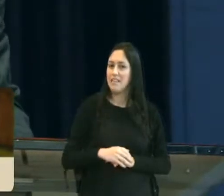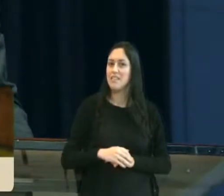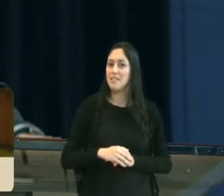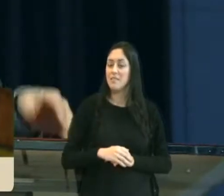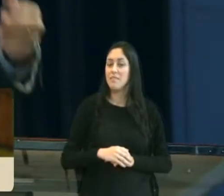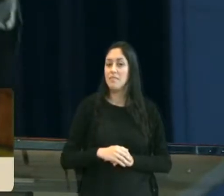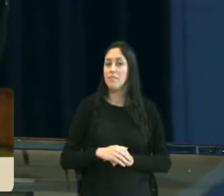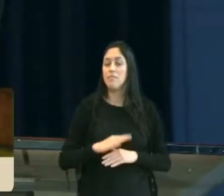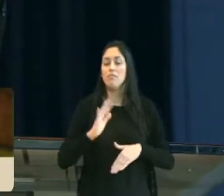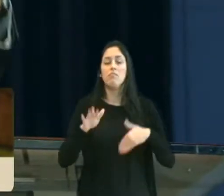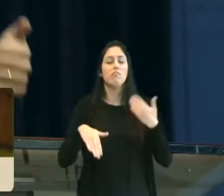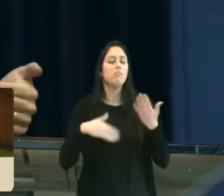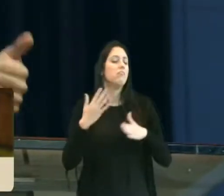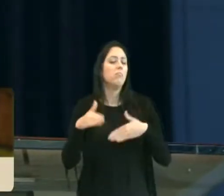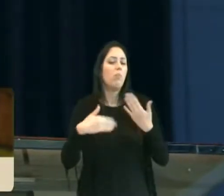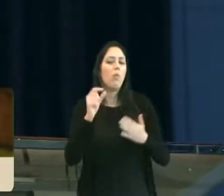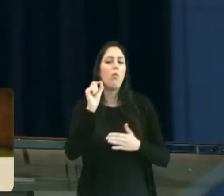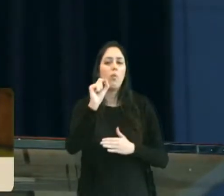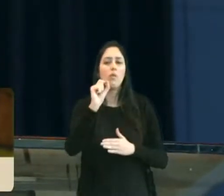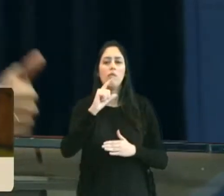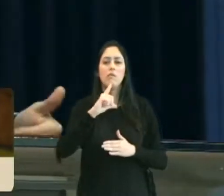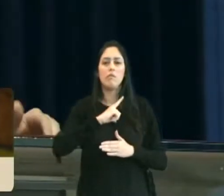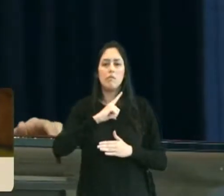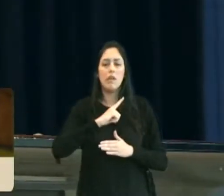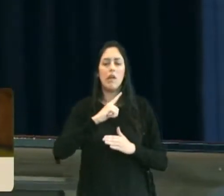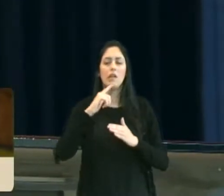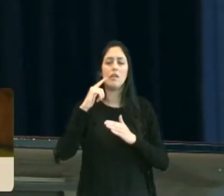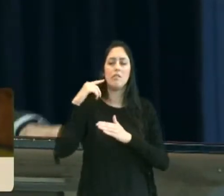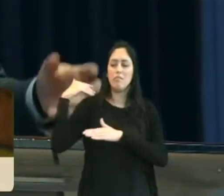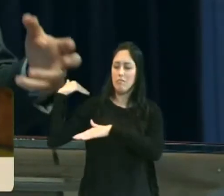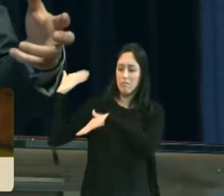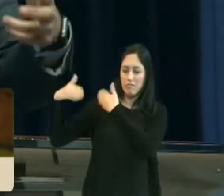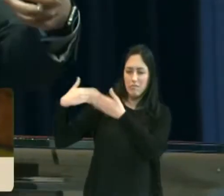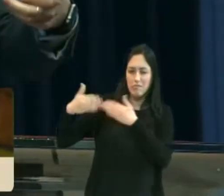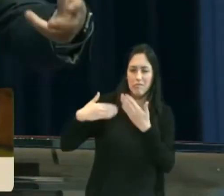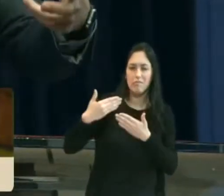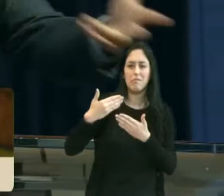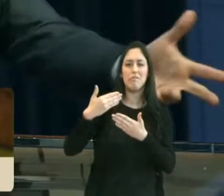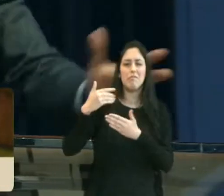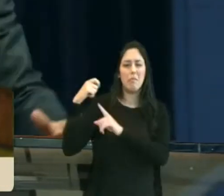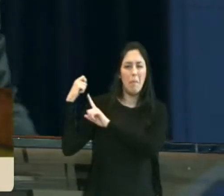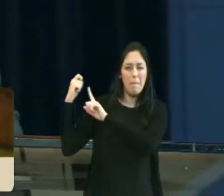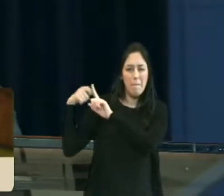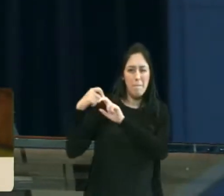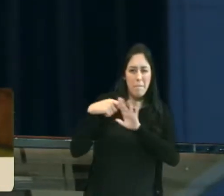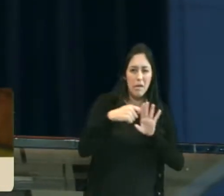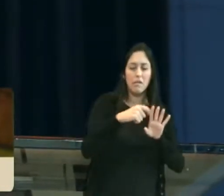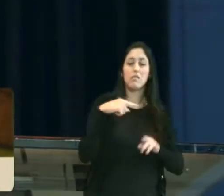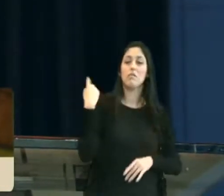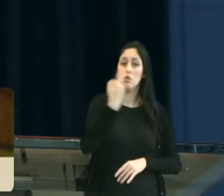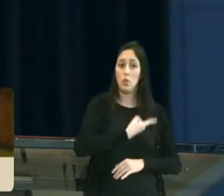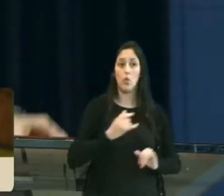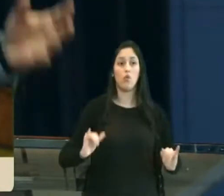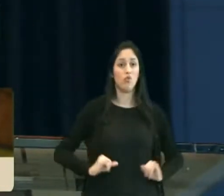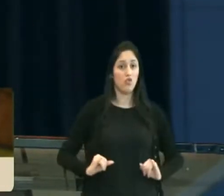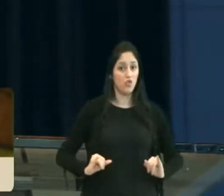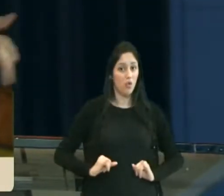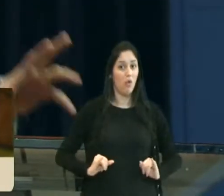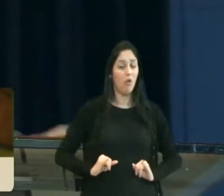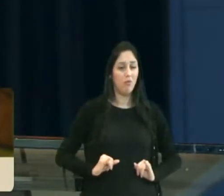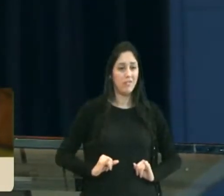nos últimos dias, meses, temos vivido tempos de enfrentamento.